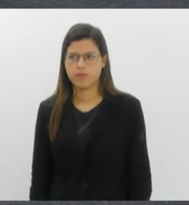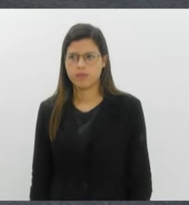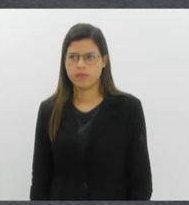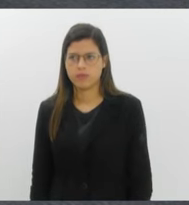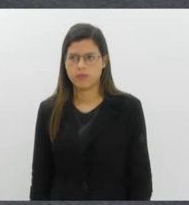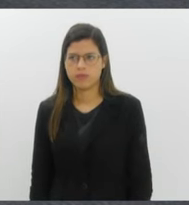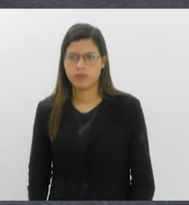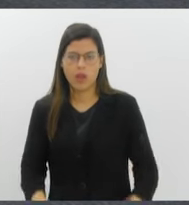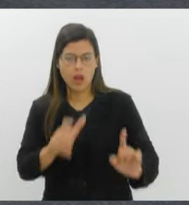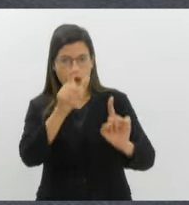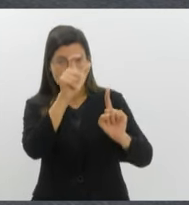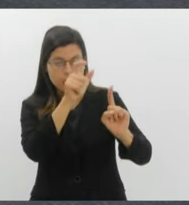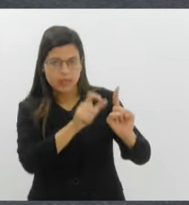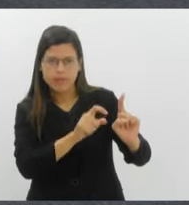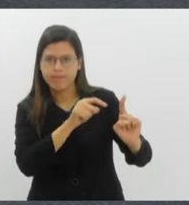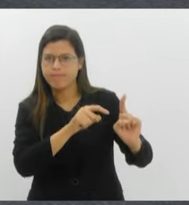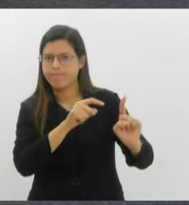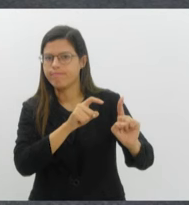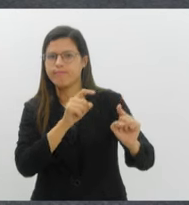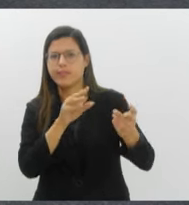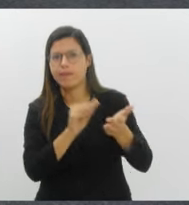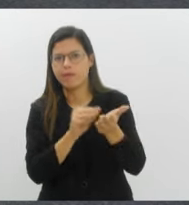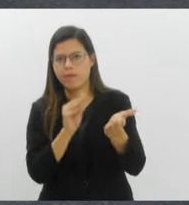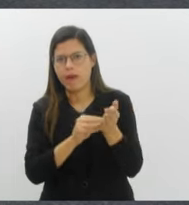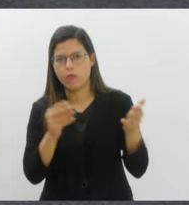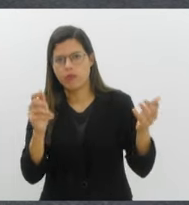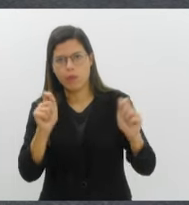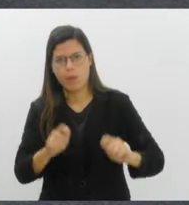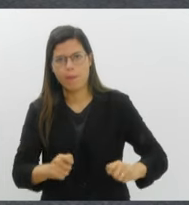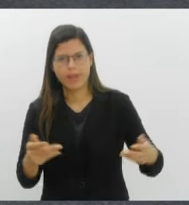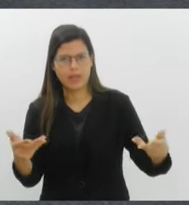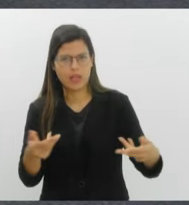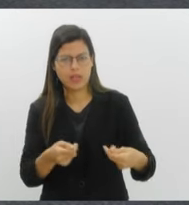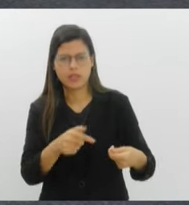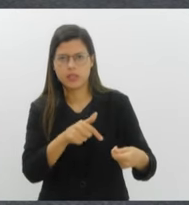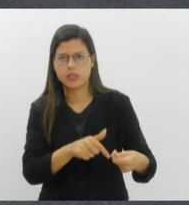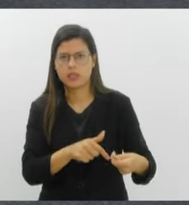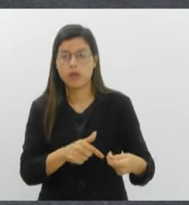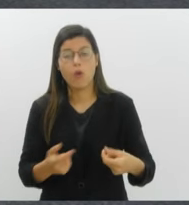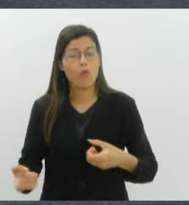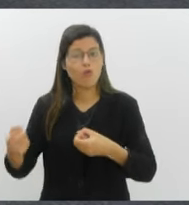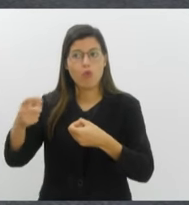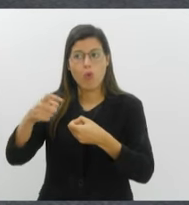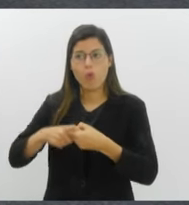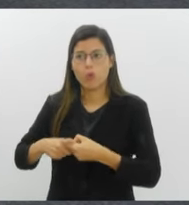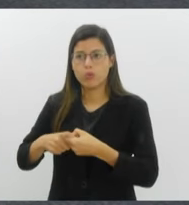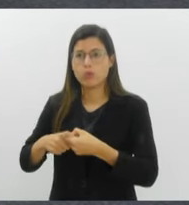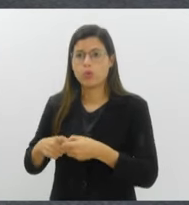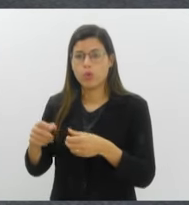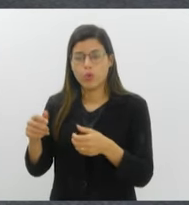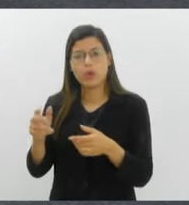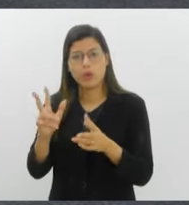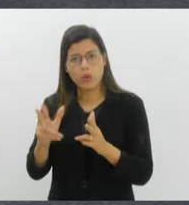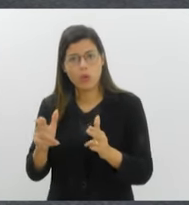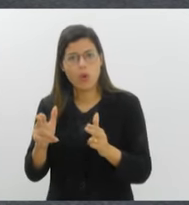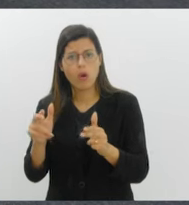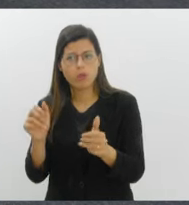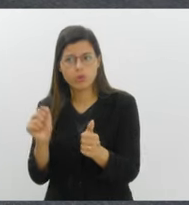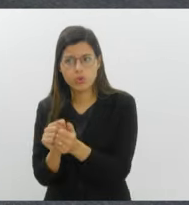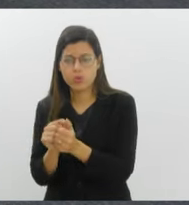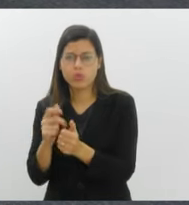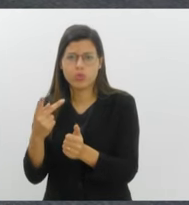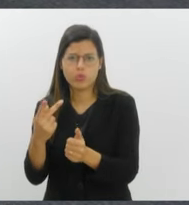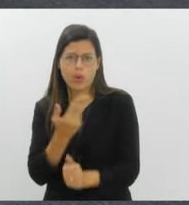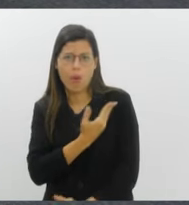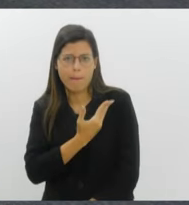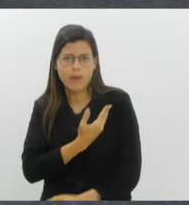esse ser, esse ágil incompetente que hoje volta, né, voltou, assim como o seu cúmplice voltou à cena do